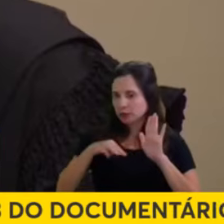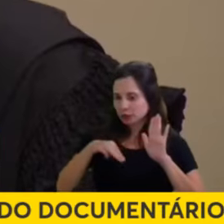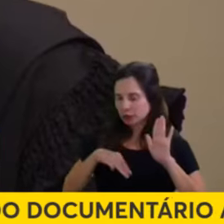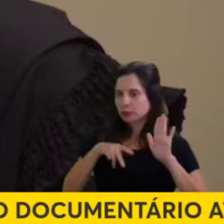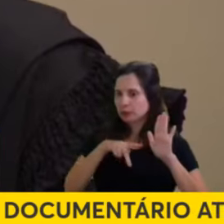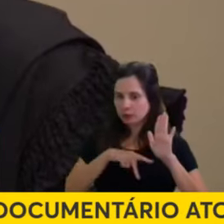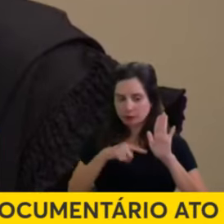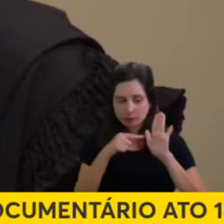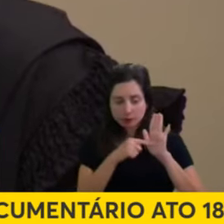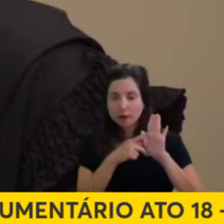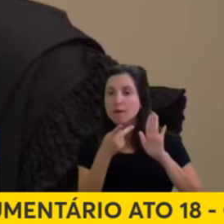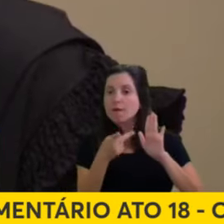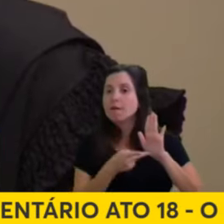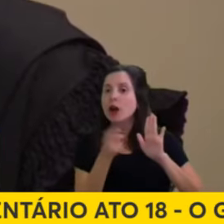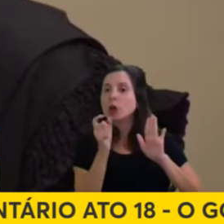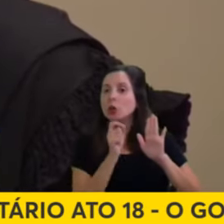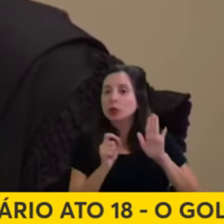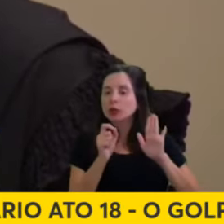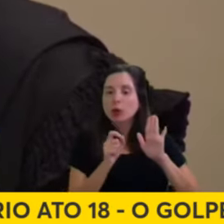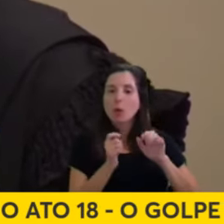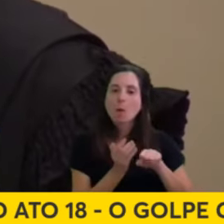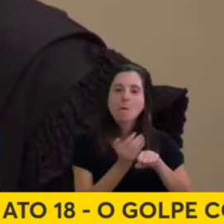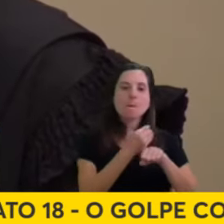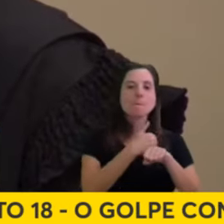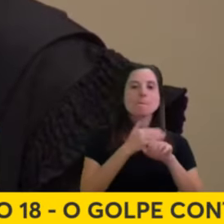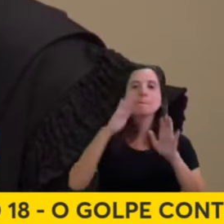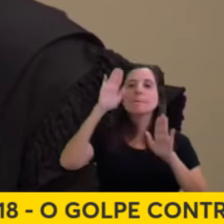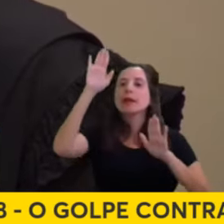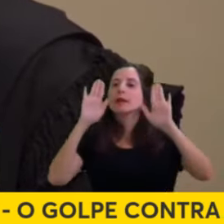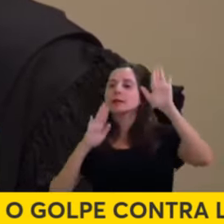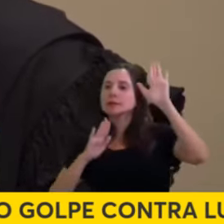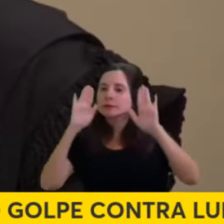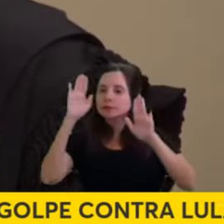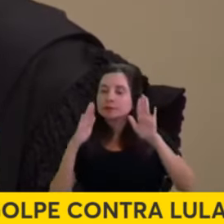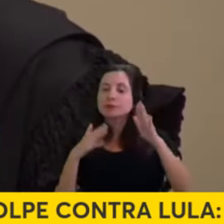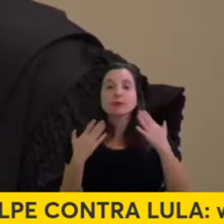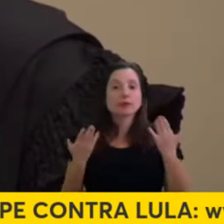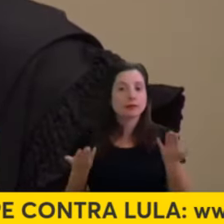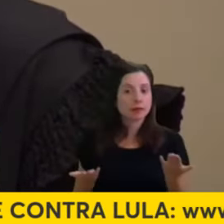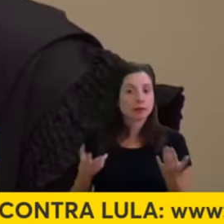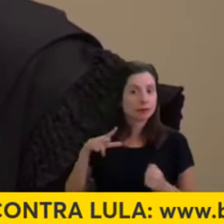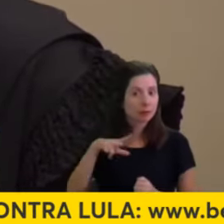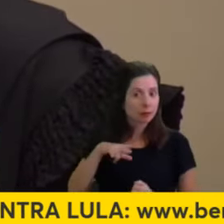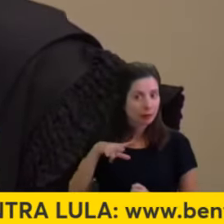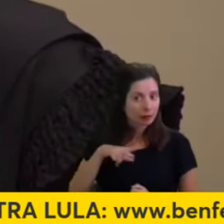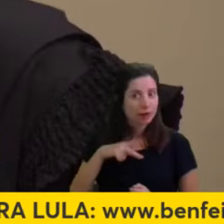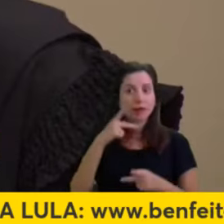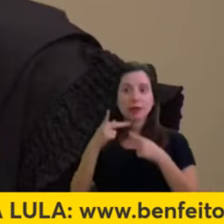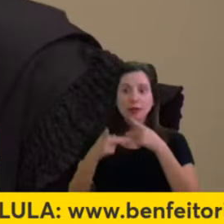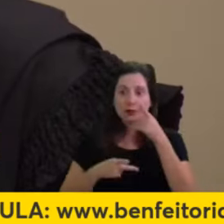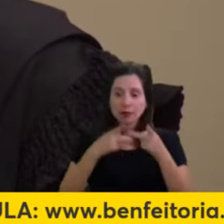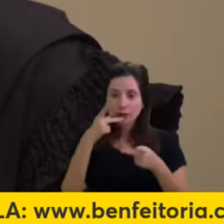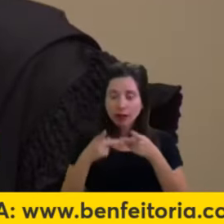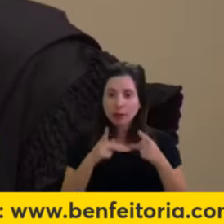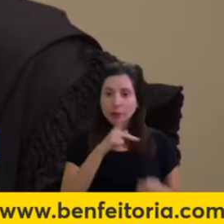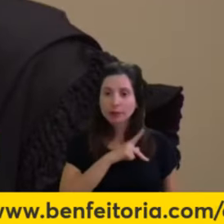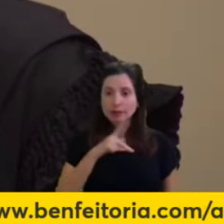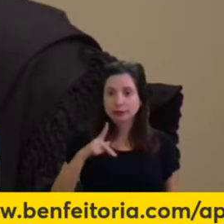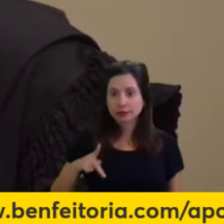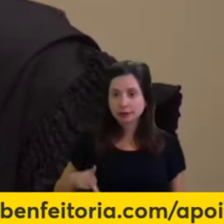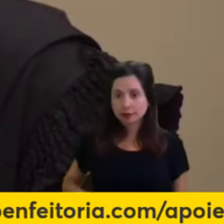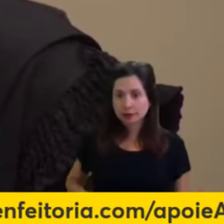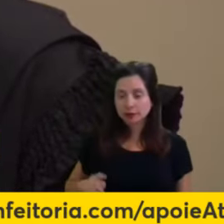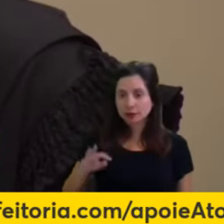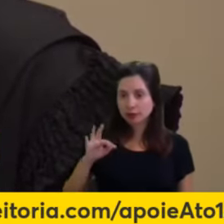despesa não pode ser considerada como pré-campanha e nesse particular vale a sena citar pridente do TSE que atesta a